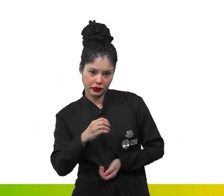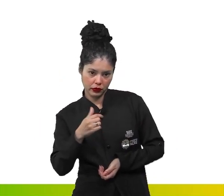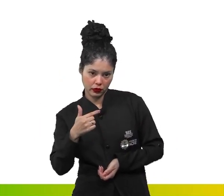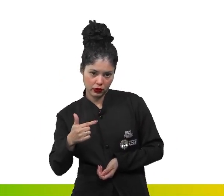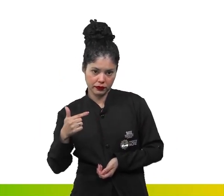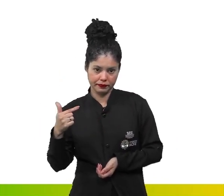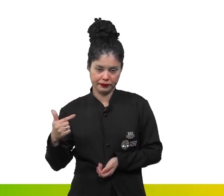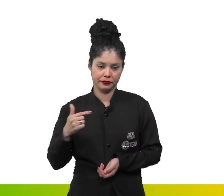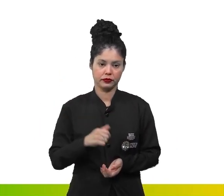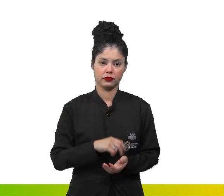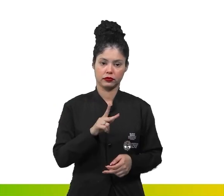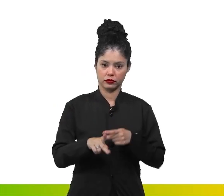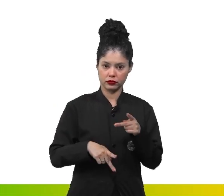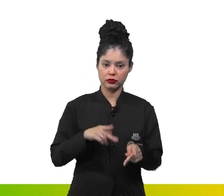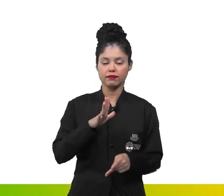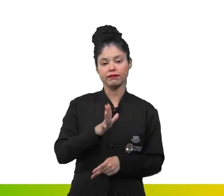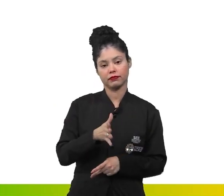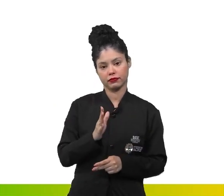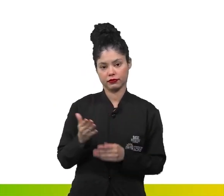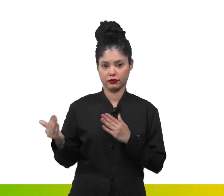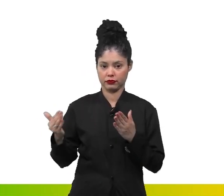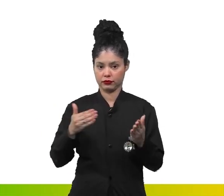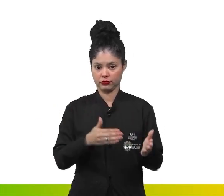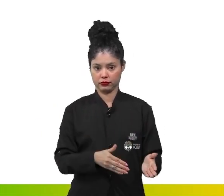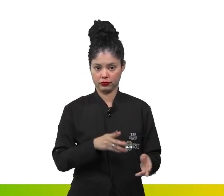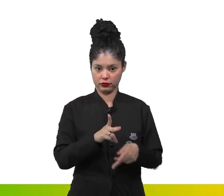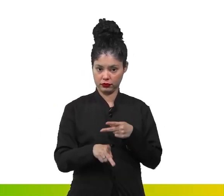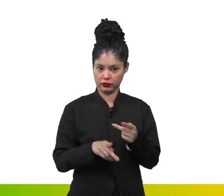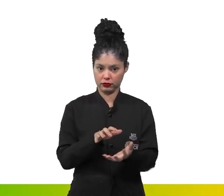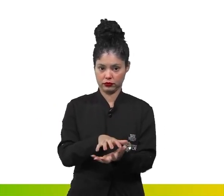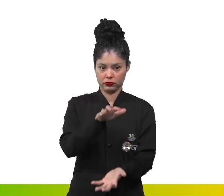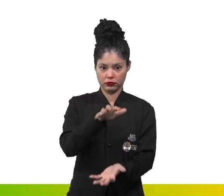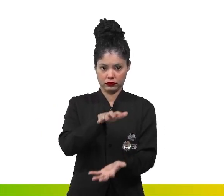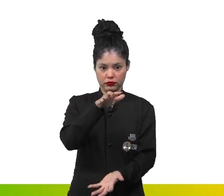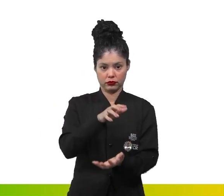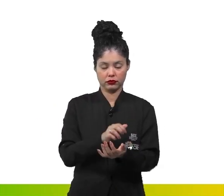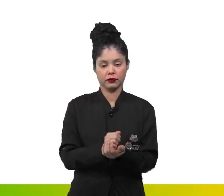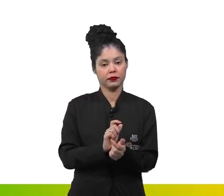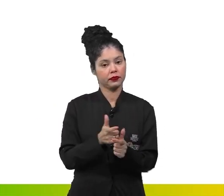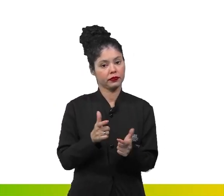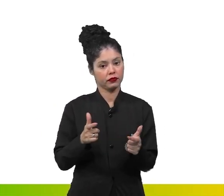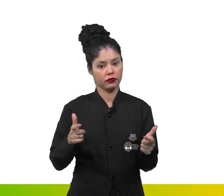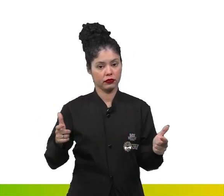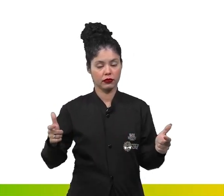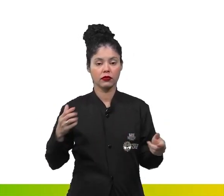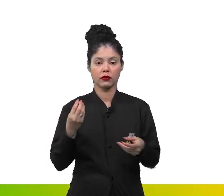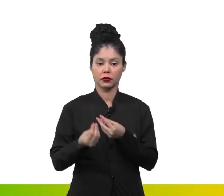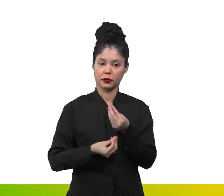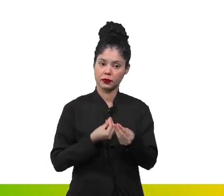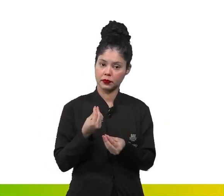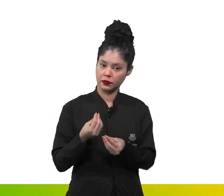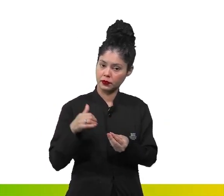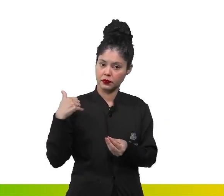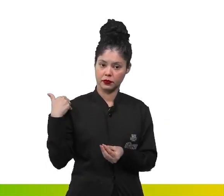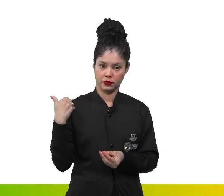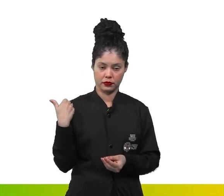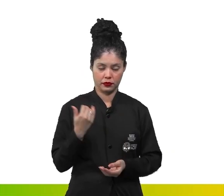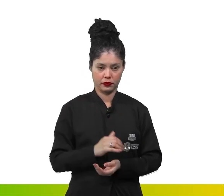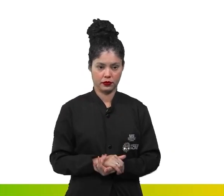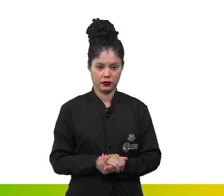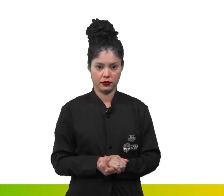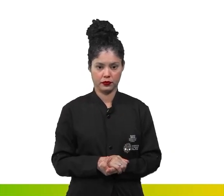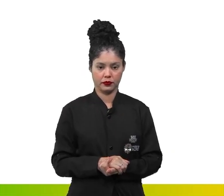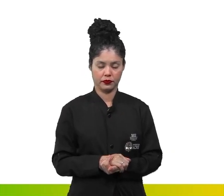essa população adulta, já chegando também na população idosa, ela vai aumentando aí conforme a faixa etária. O